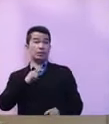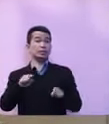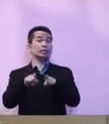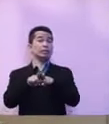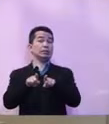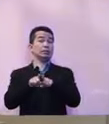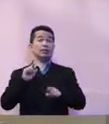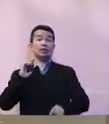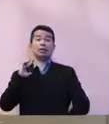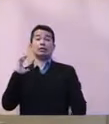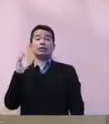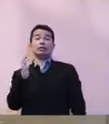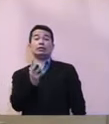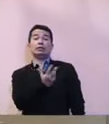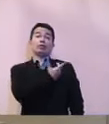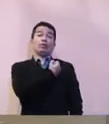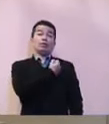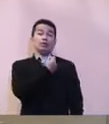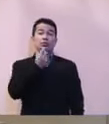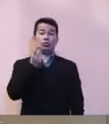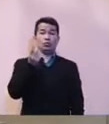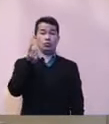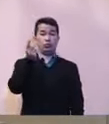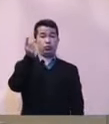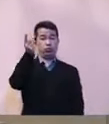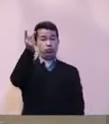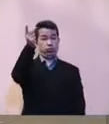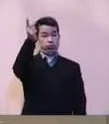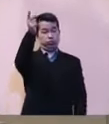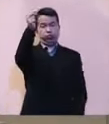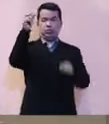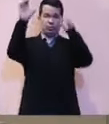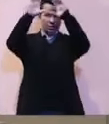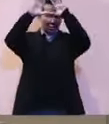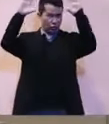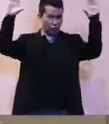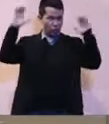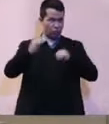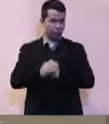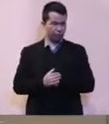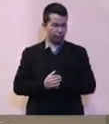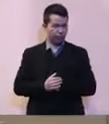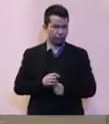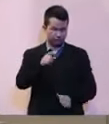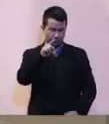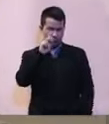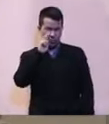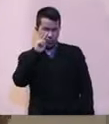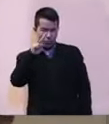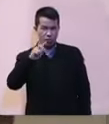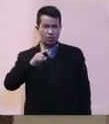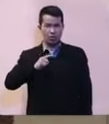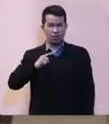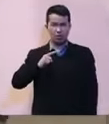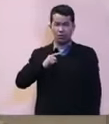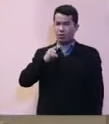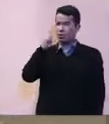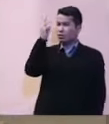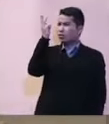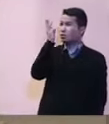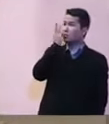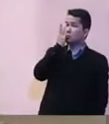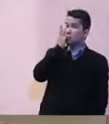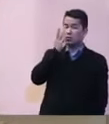eterna. Quando nós lemos a profecia, não apenas o versículo 6, mas todo o